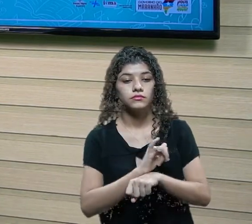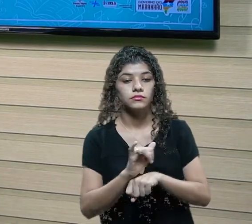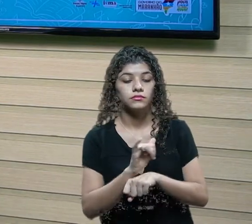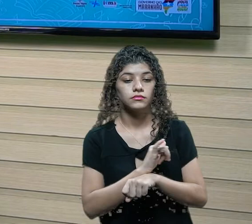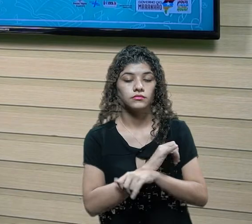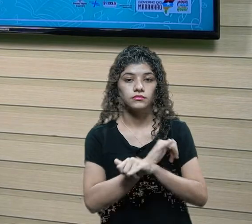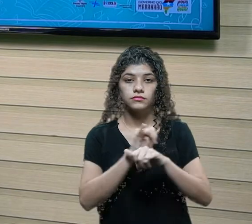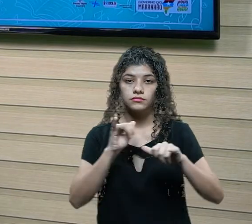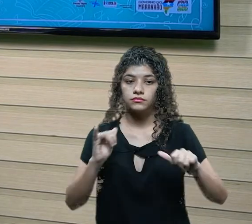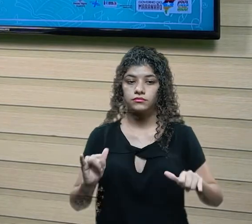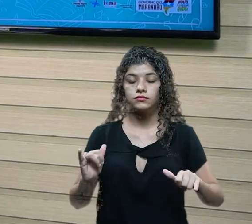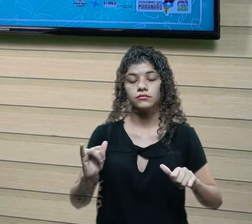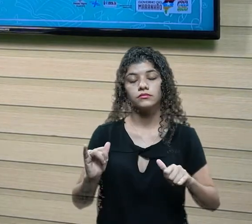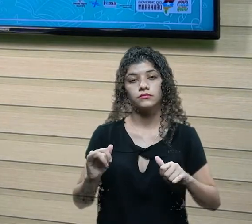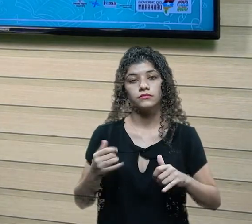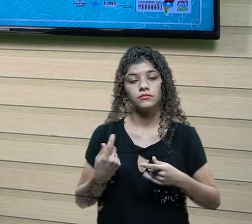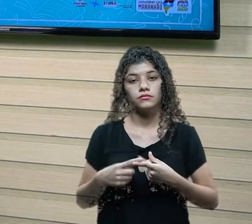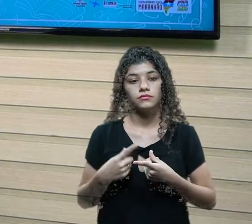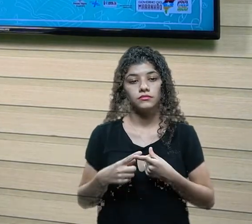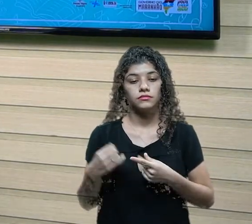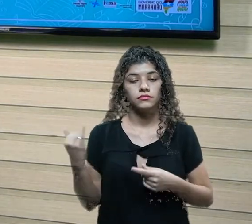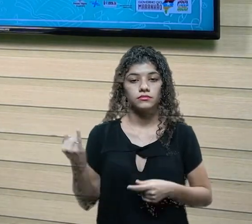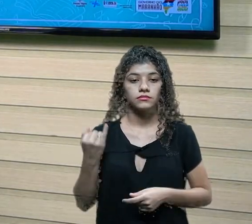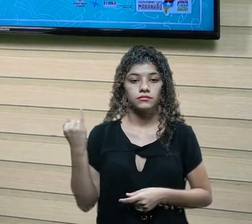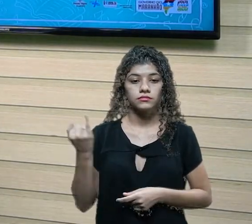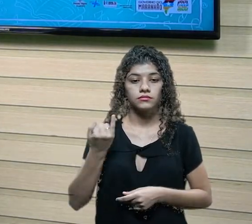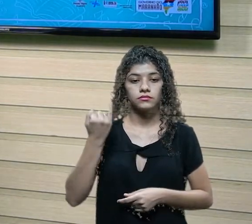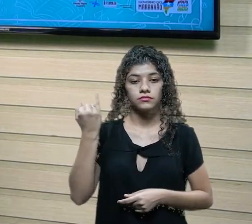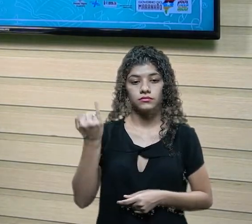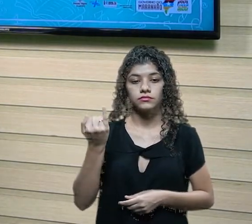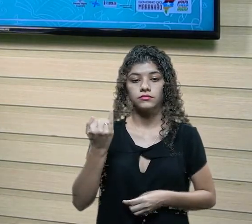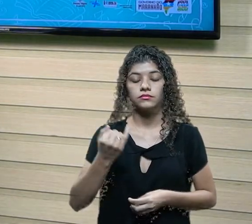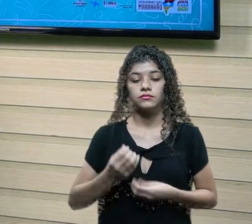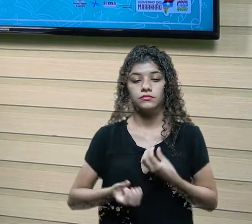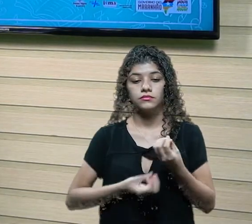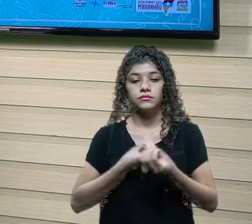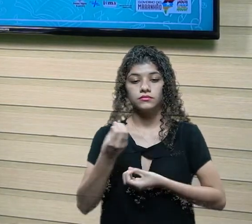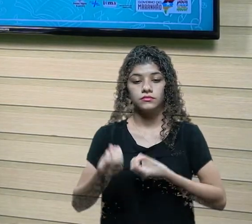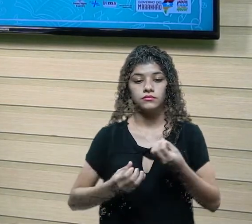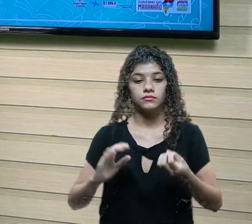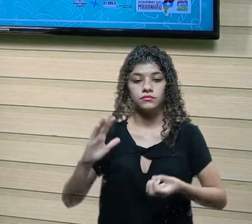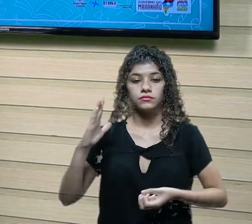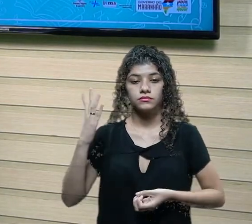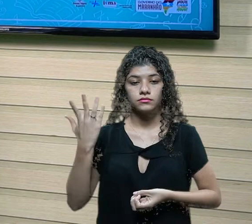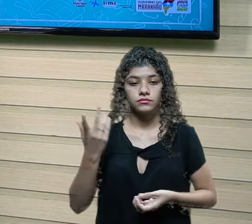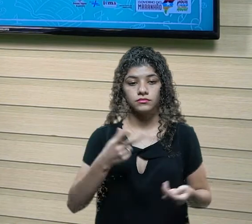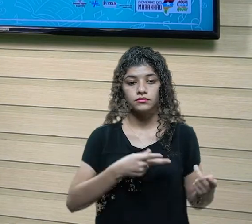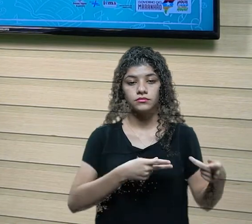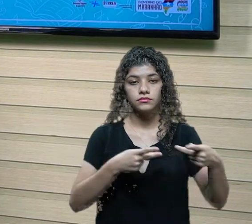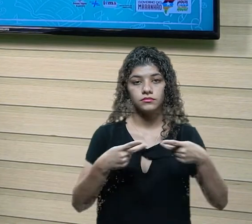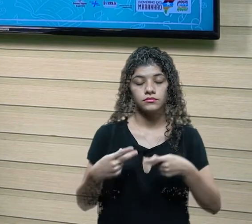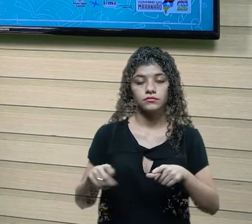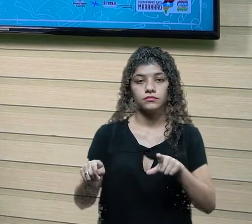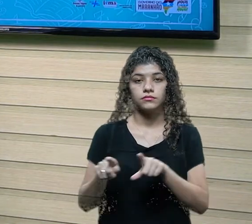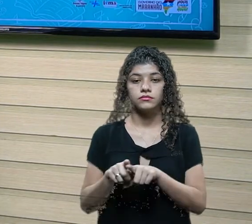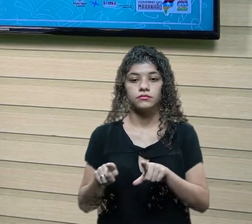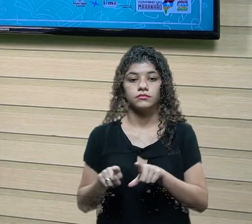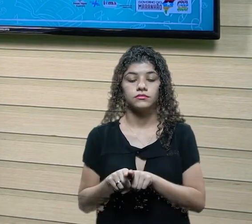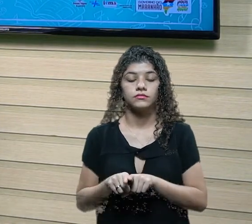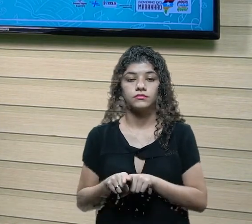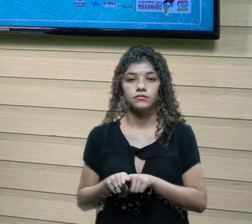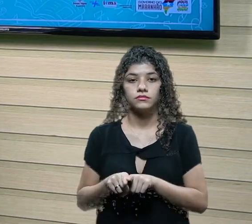de divulgação do evento Porque é importante essa divulgação como vai ser divulgado convidar e